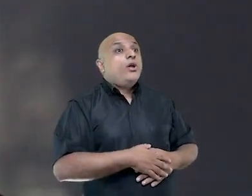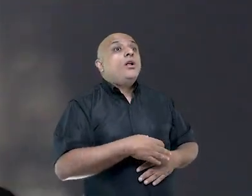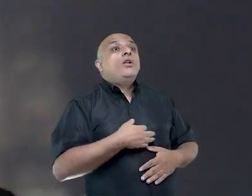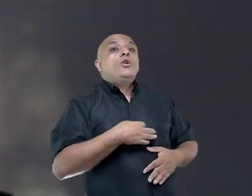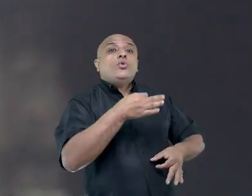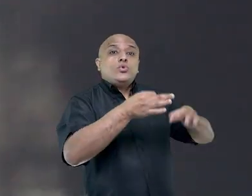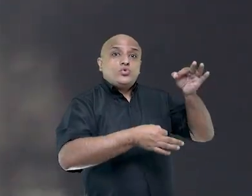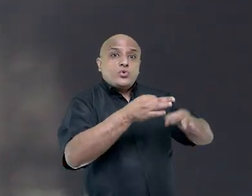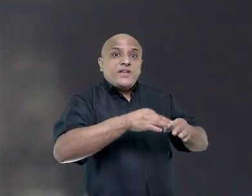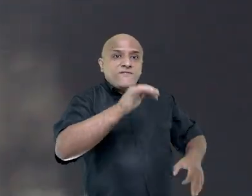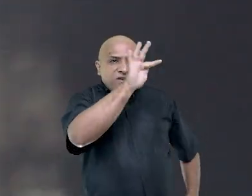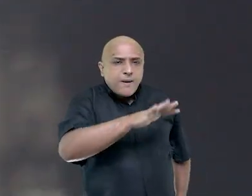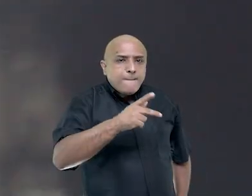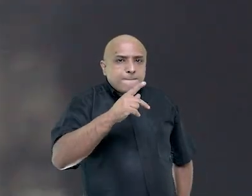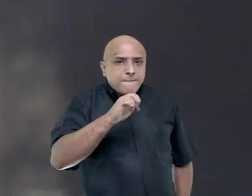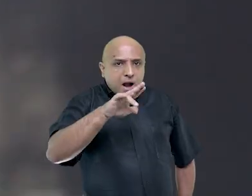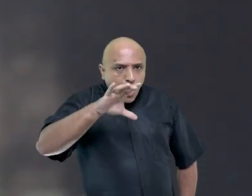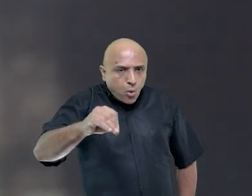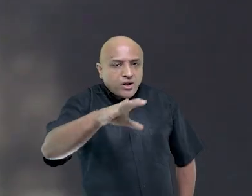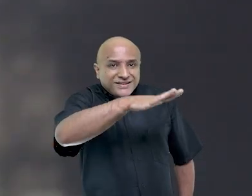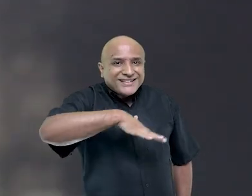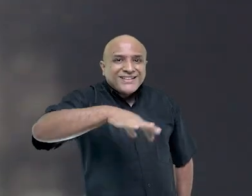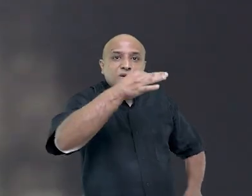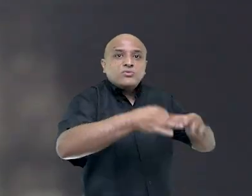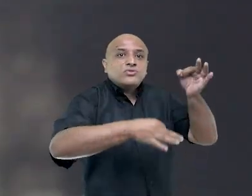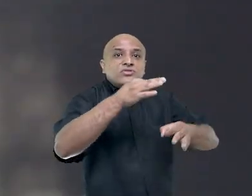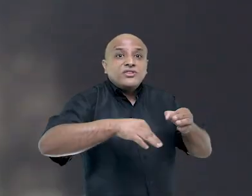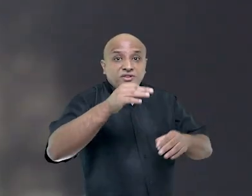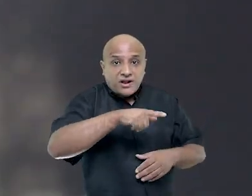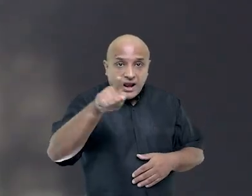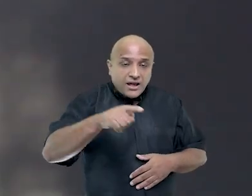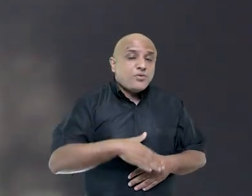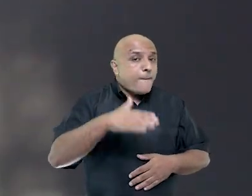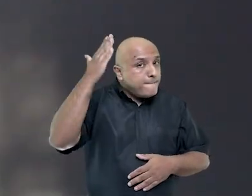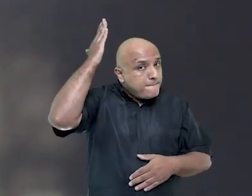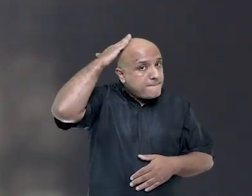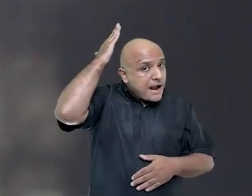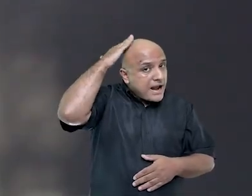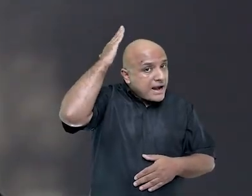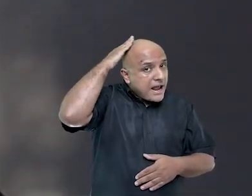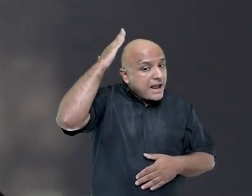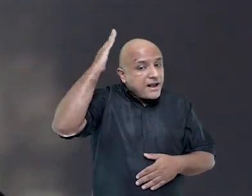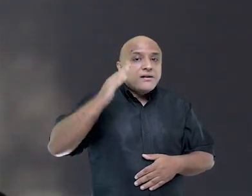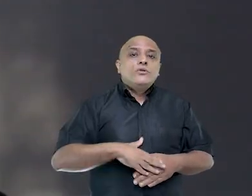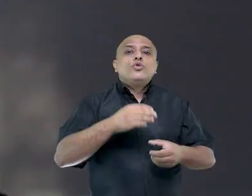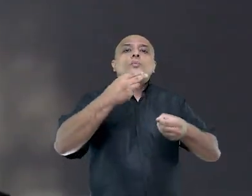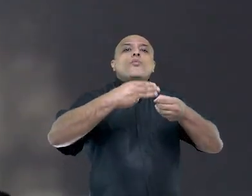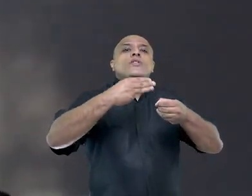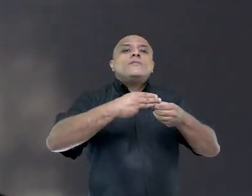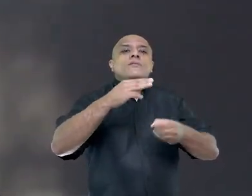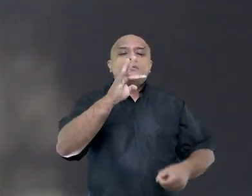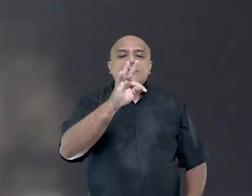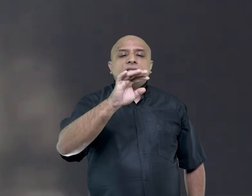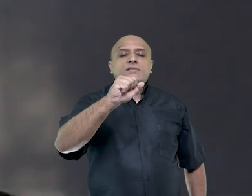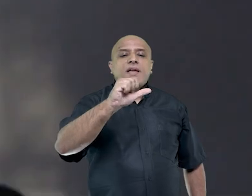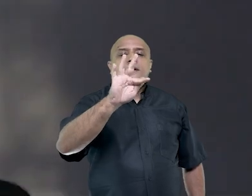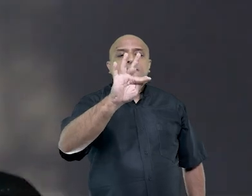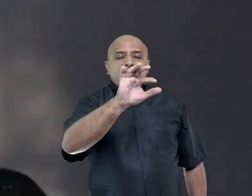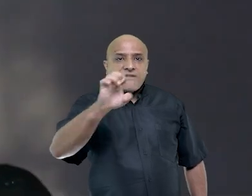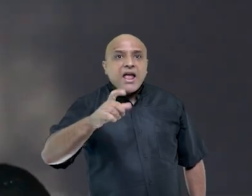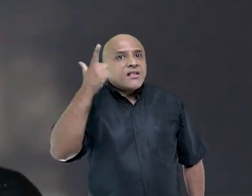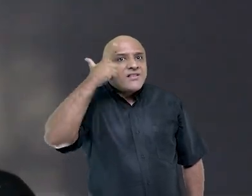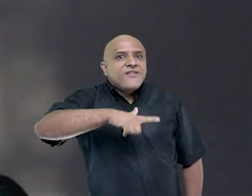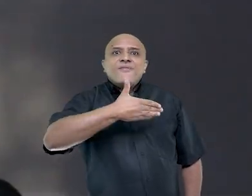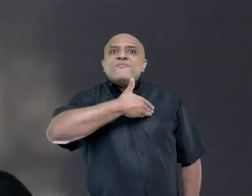Paulo Anaice, da seção judiciária do Pará, com atuação no município de Tefé, a iniciativa representa um